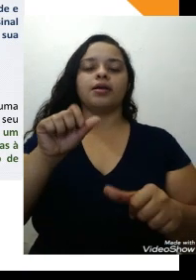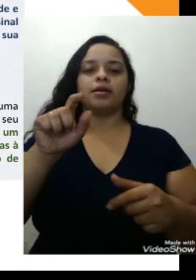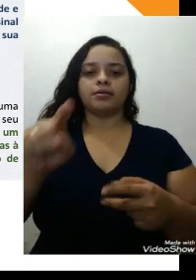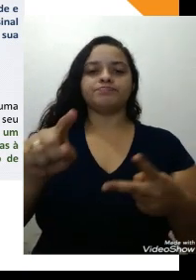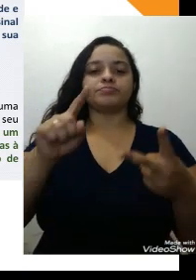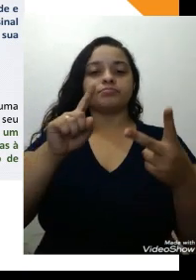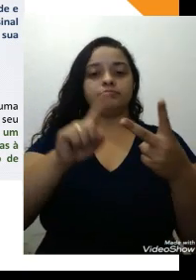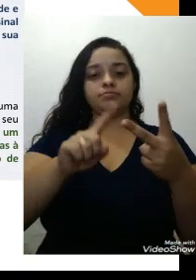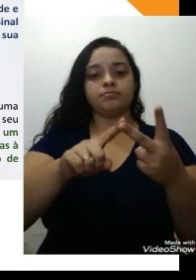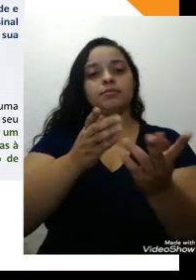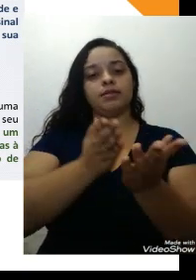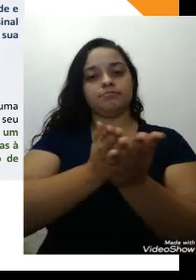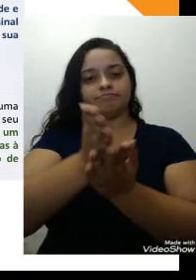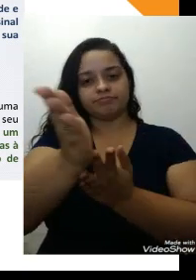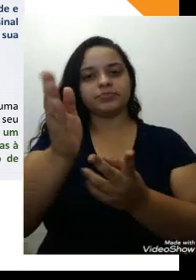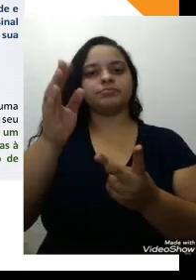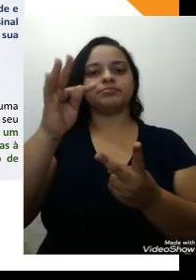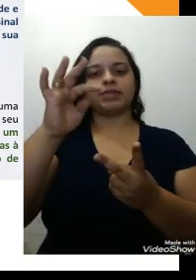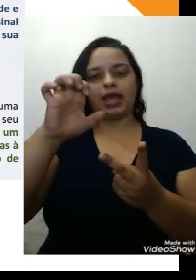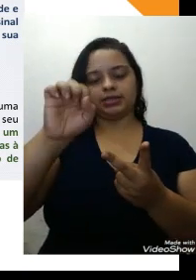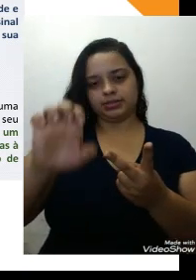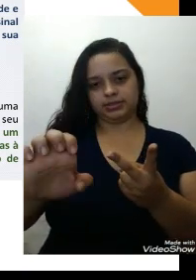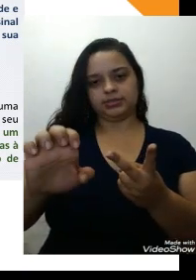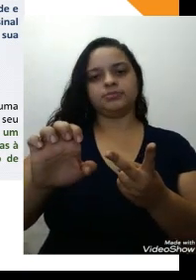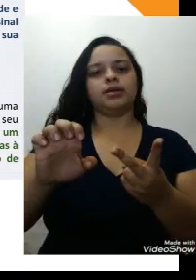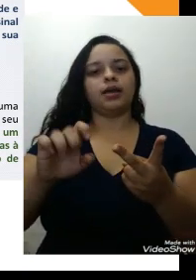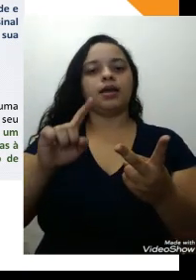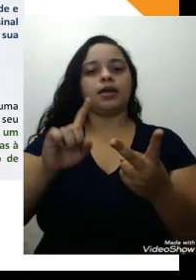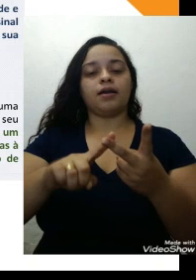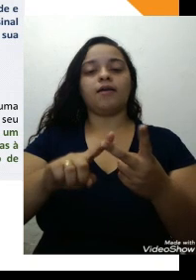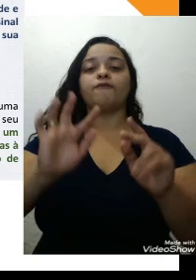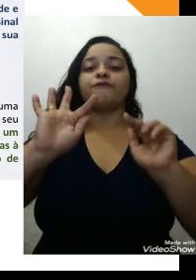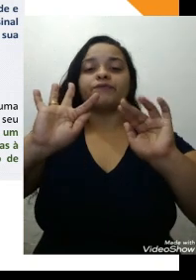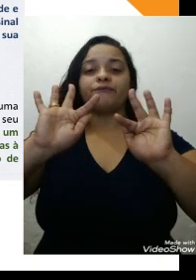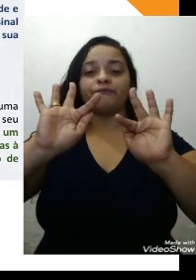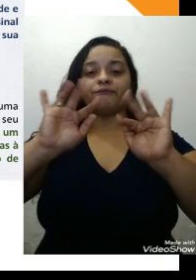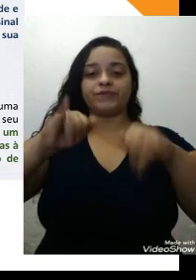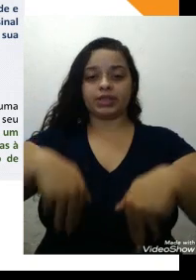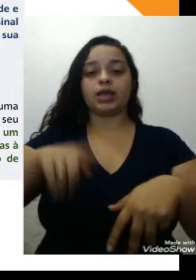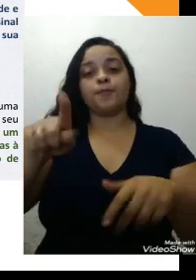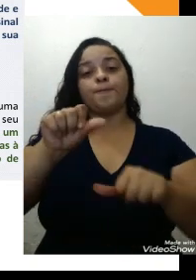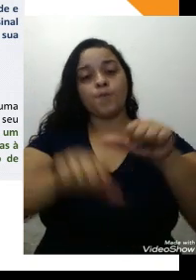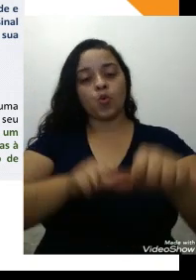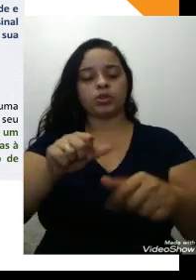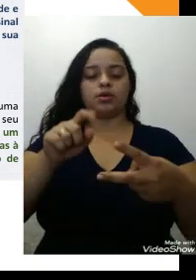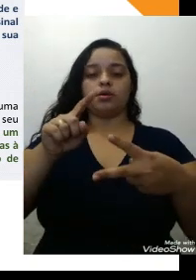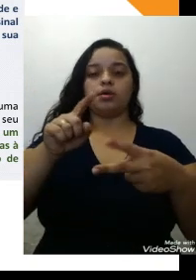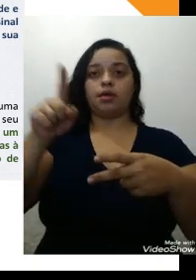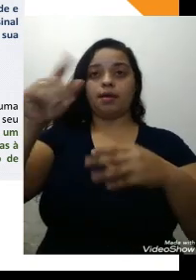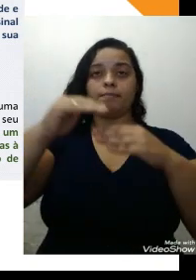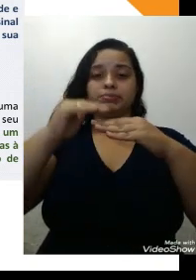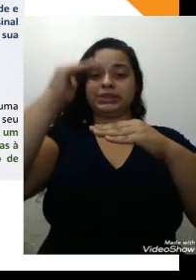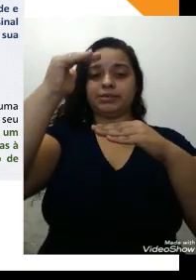de tese é o direcionamento. Então, a parte final vai ser alterada e a parte